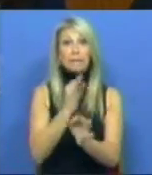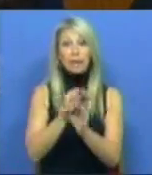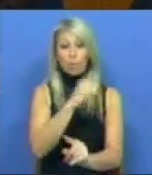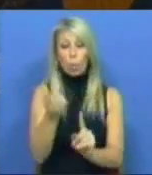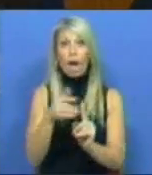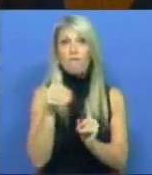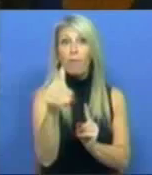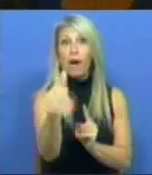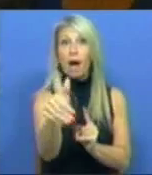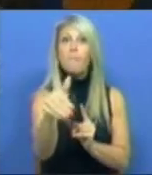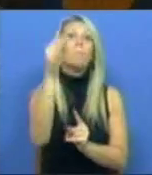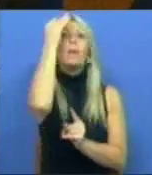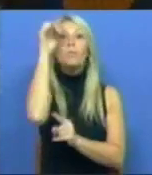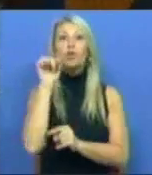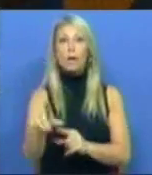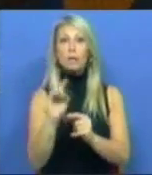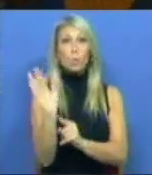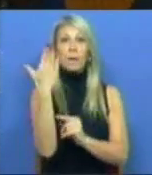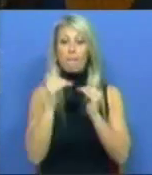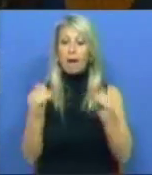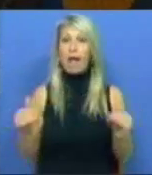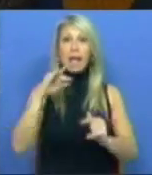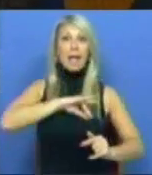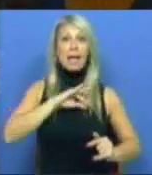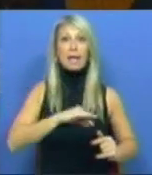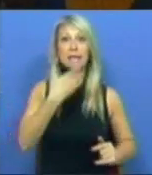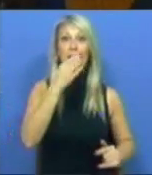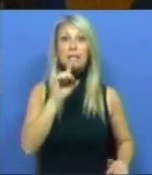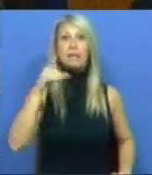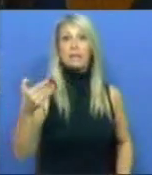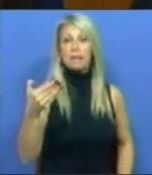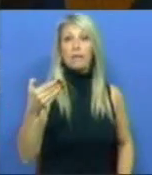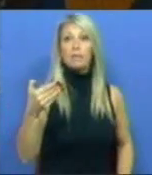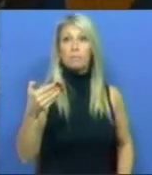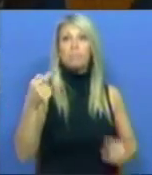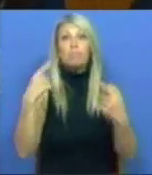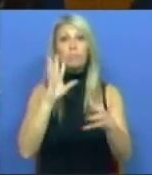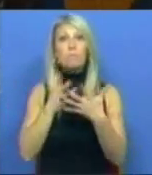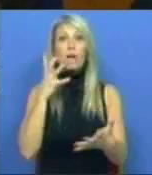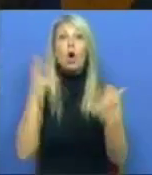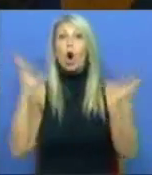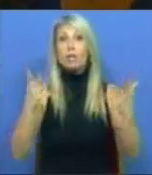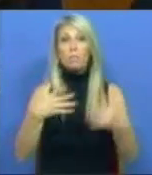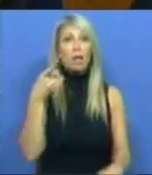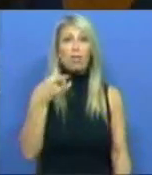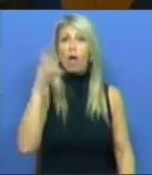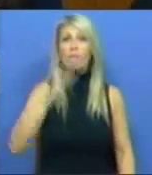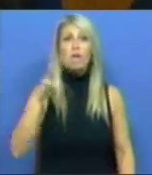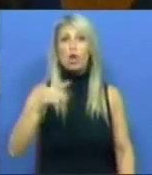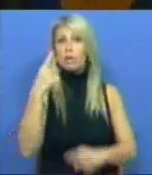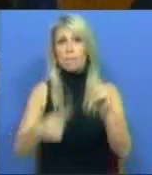ano letivo, estes professores no primeiro escalão, no índice remuneratório 167, tem um impacto orçamental de 9,5